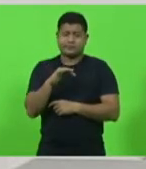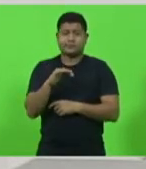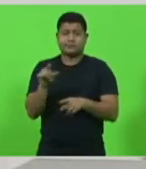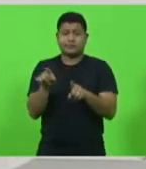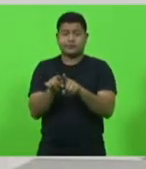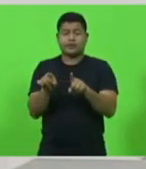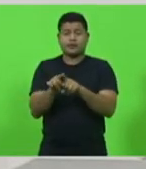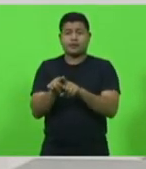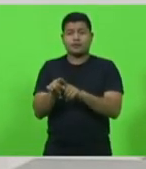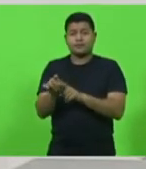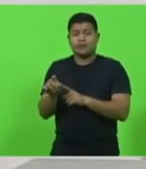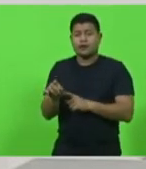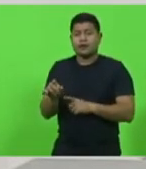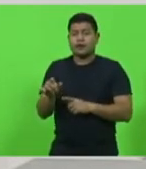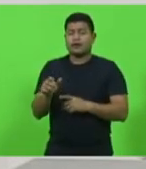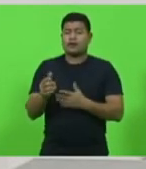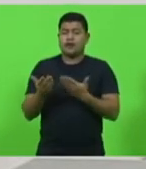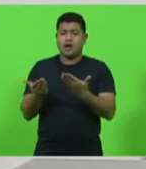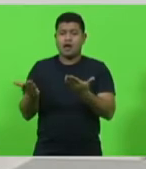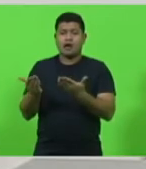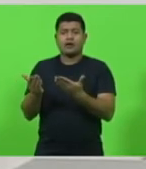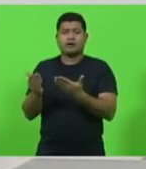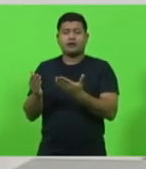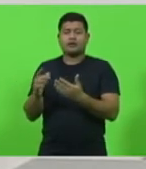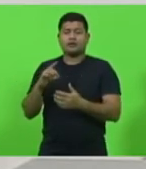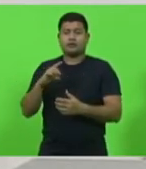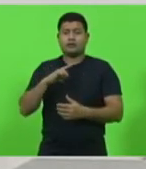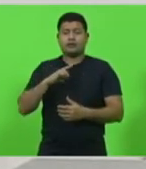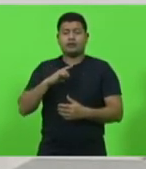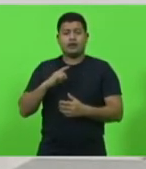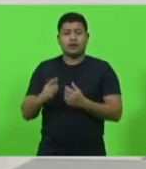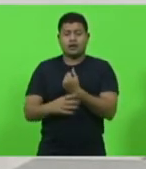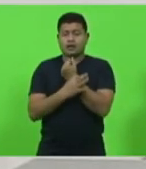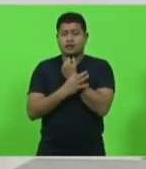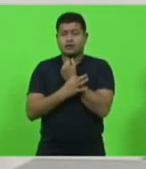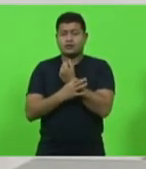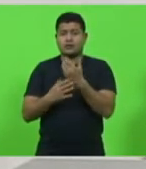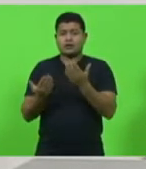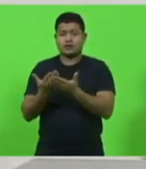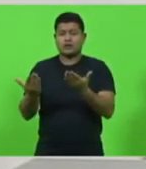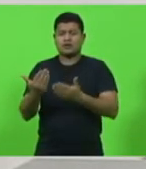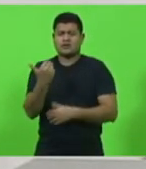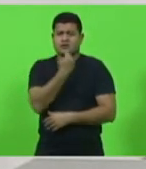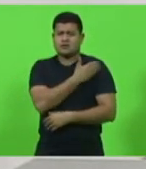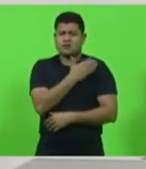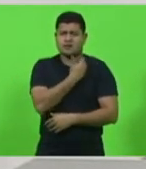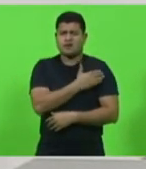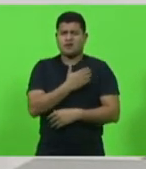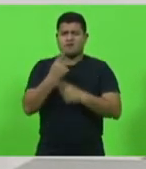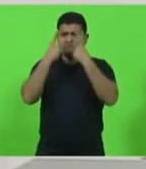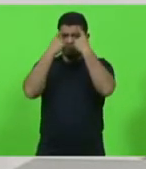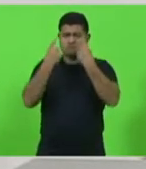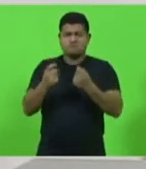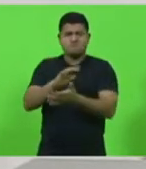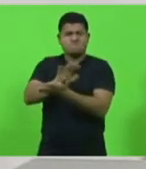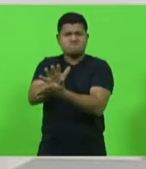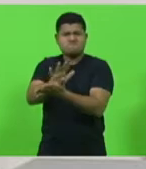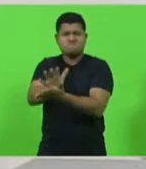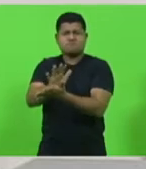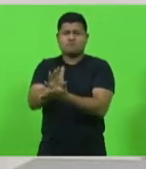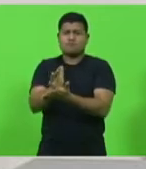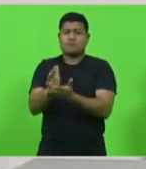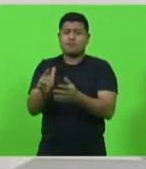forma de negligência, discriminação, exploração, violência, crueldade e até